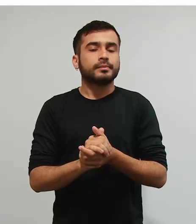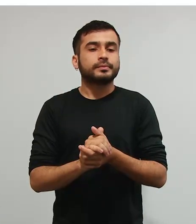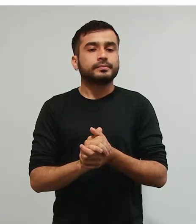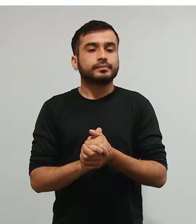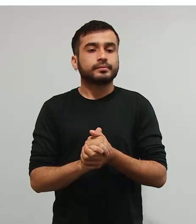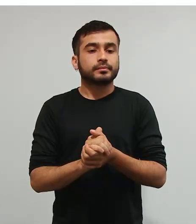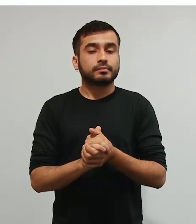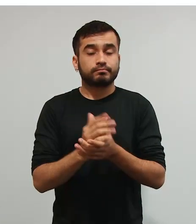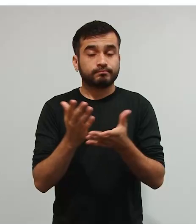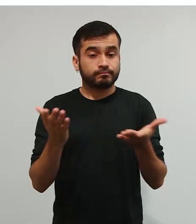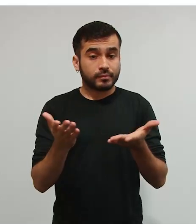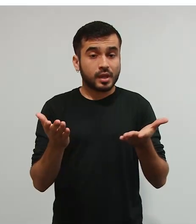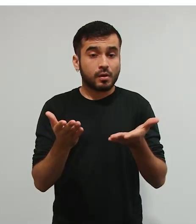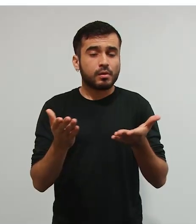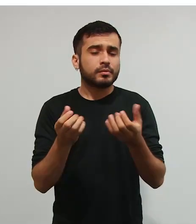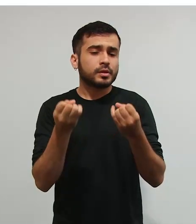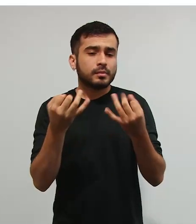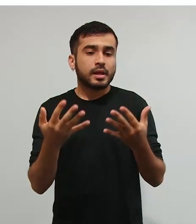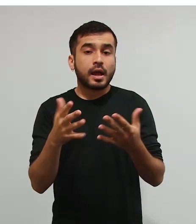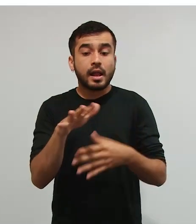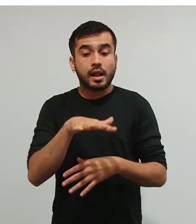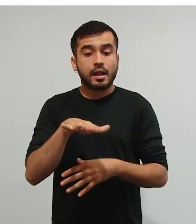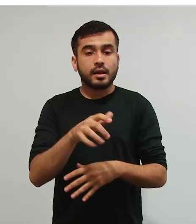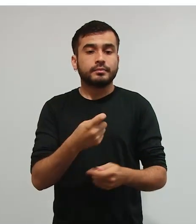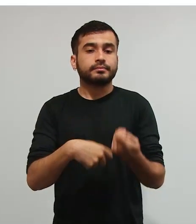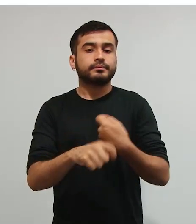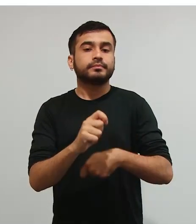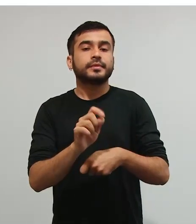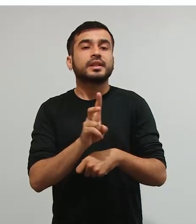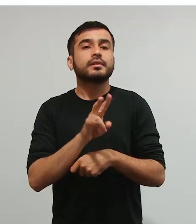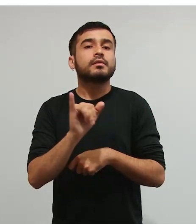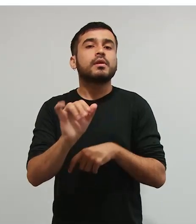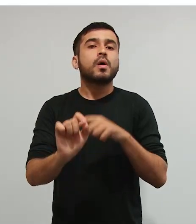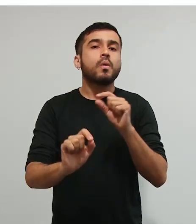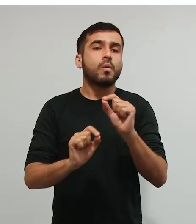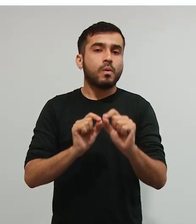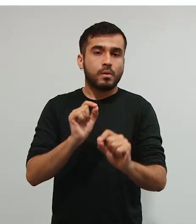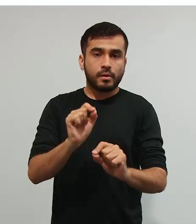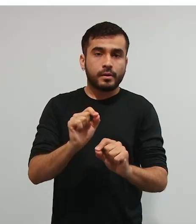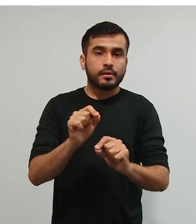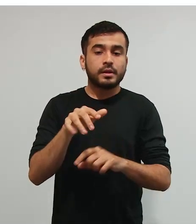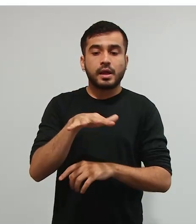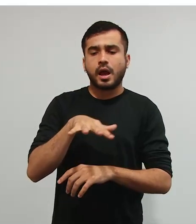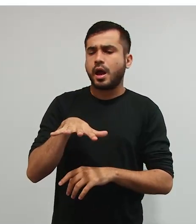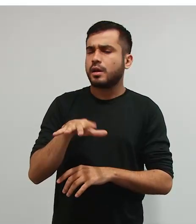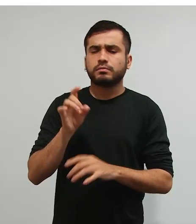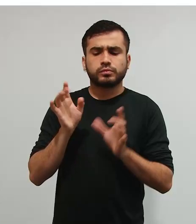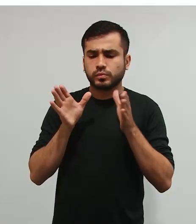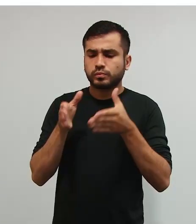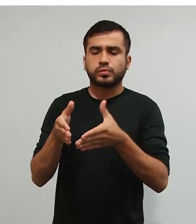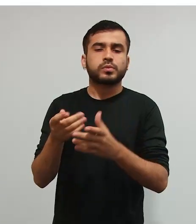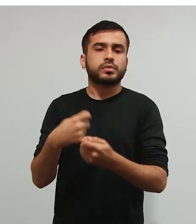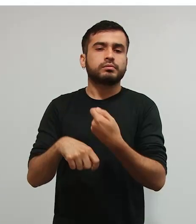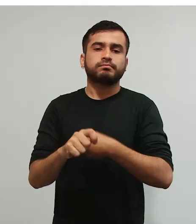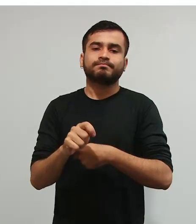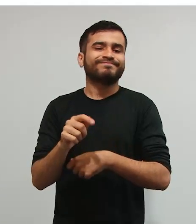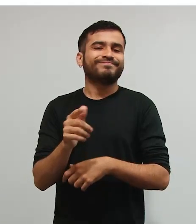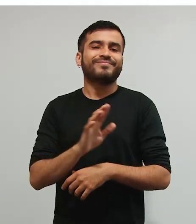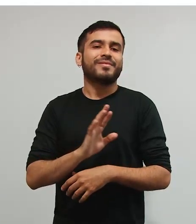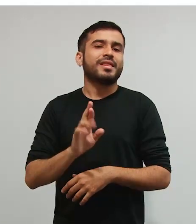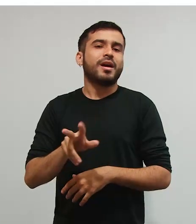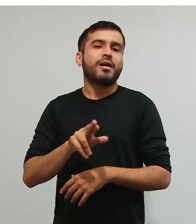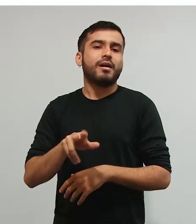tá? No caso do processo administrativo, é aquele que vai correr na esfera administrativa, ele não está no